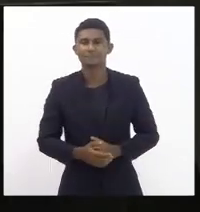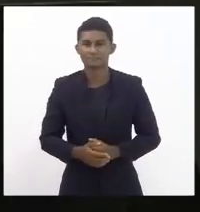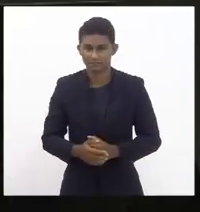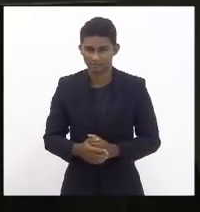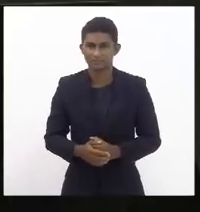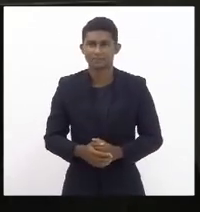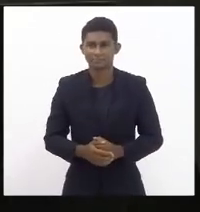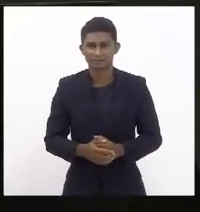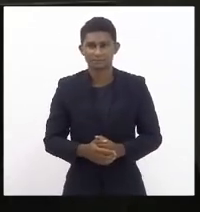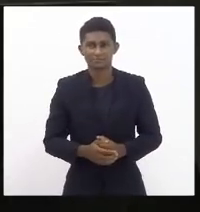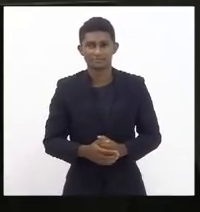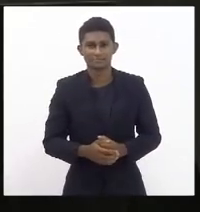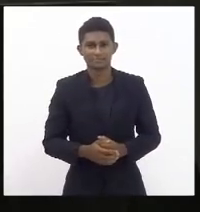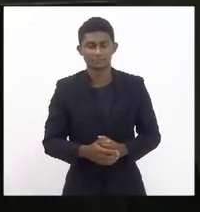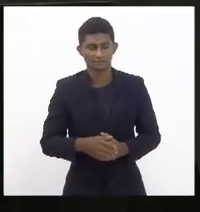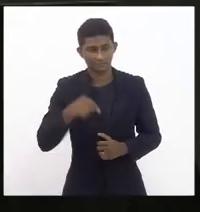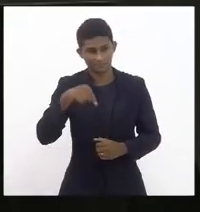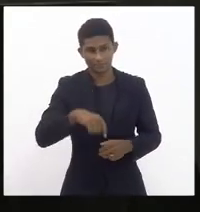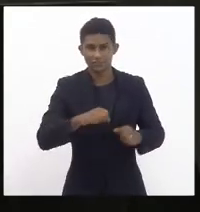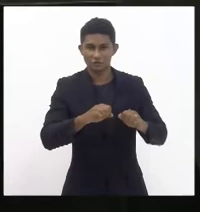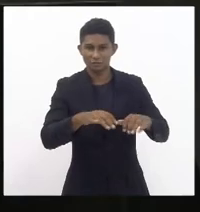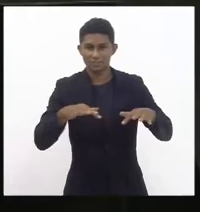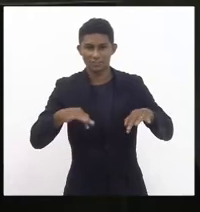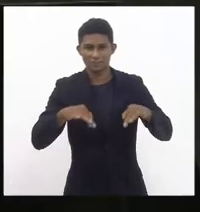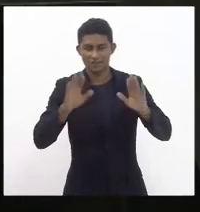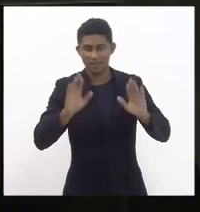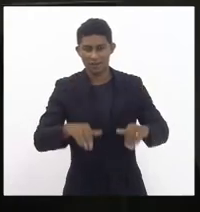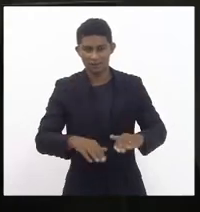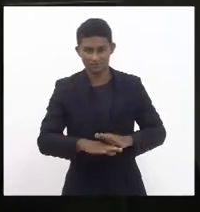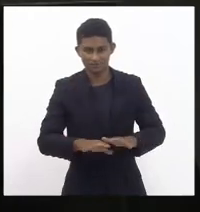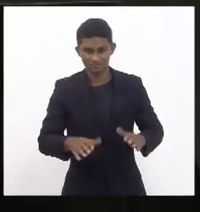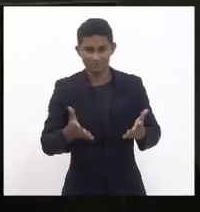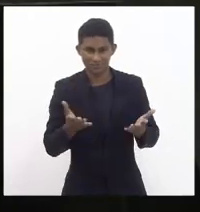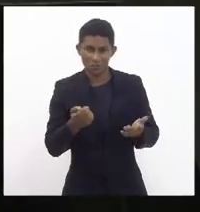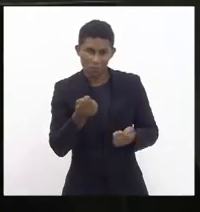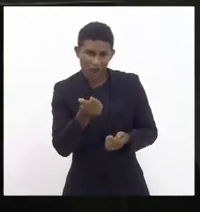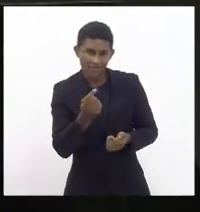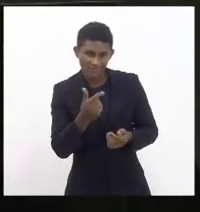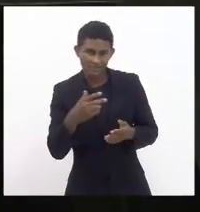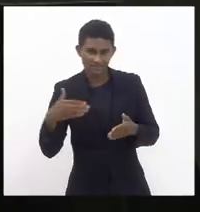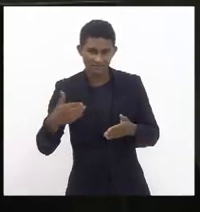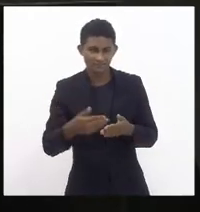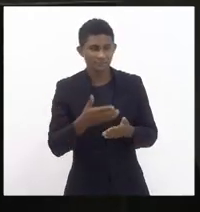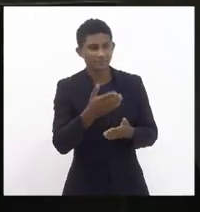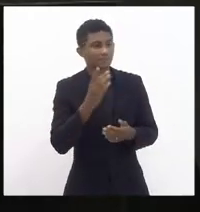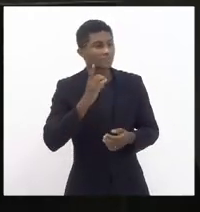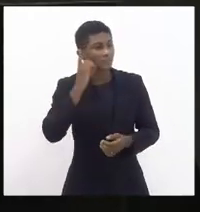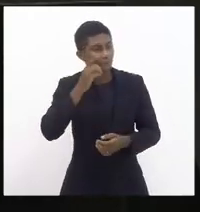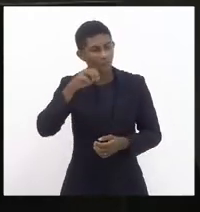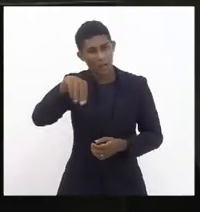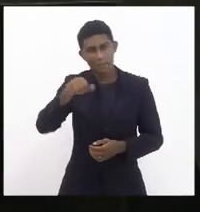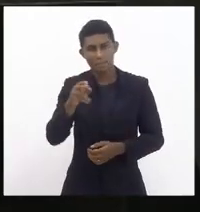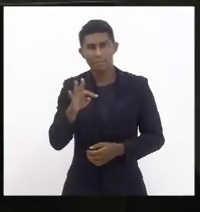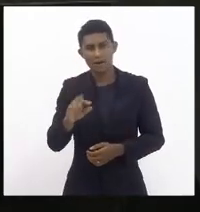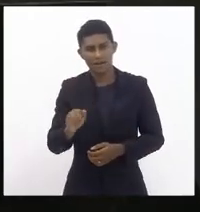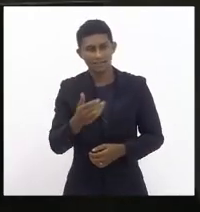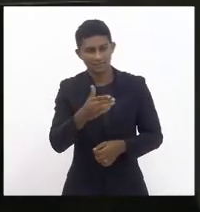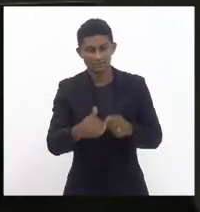um dos trabalhos do expediente final deputada Martha Rocha